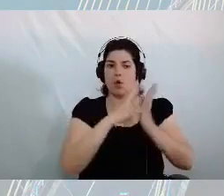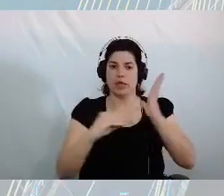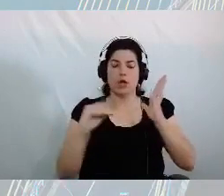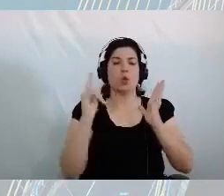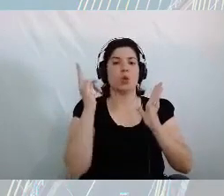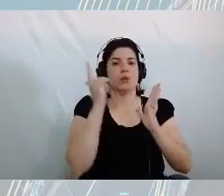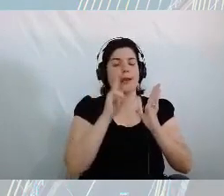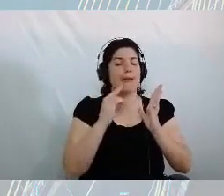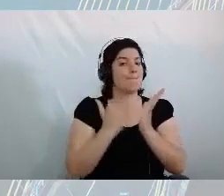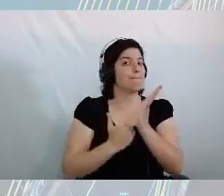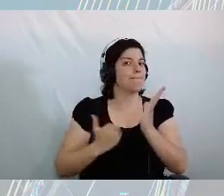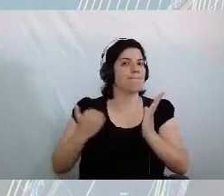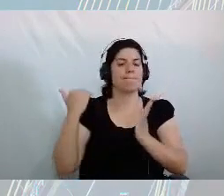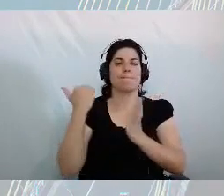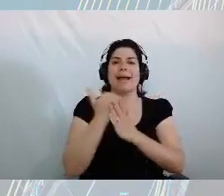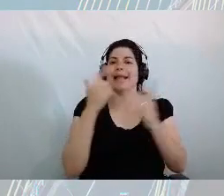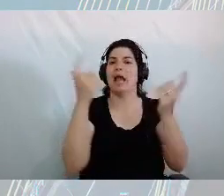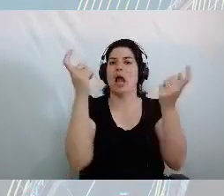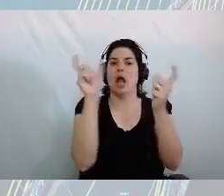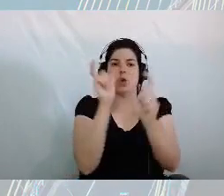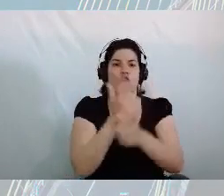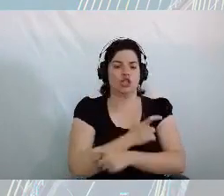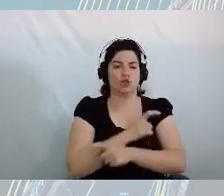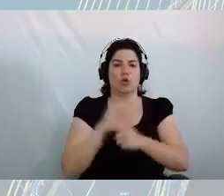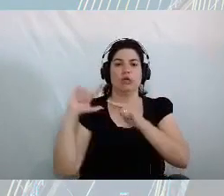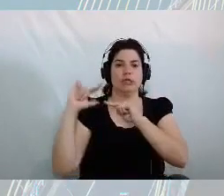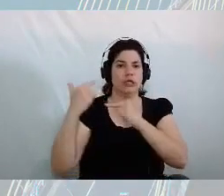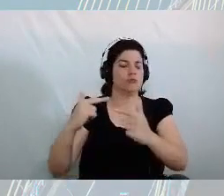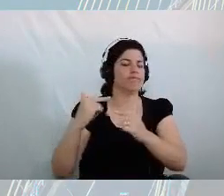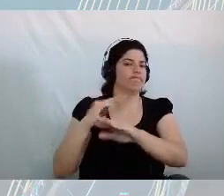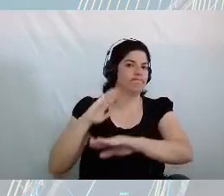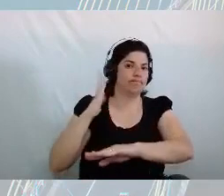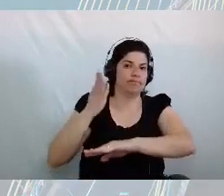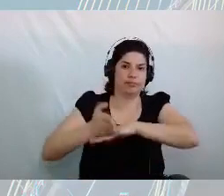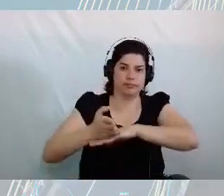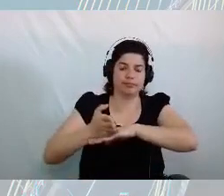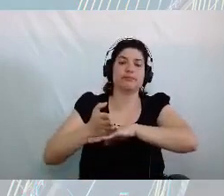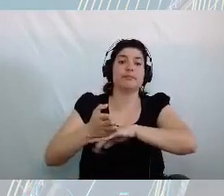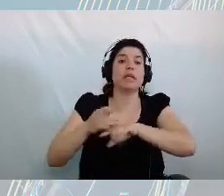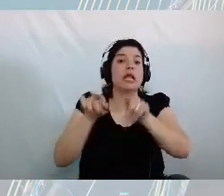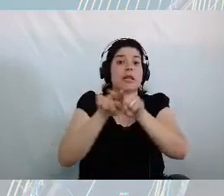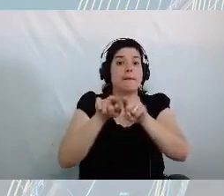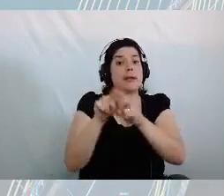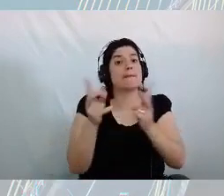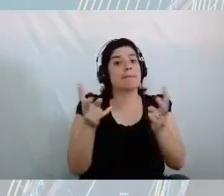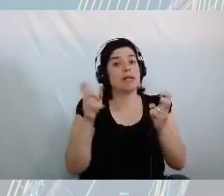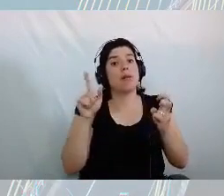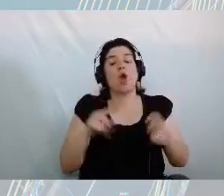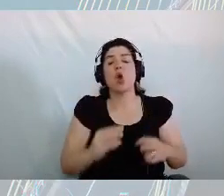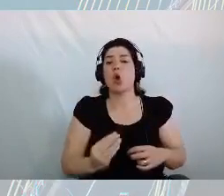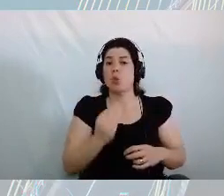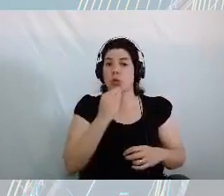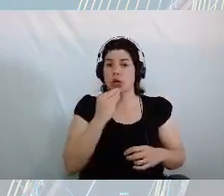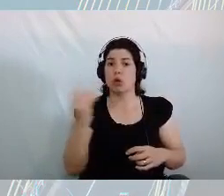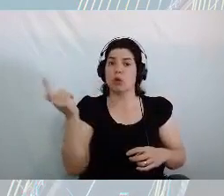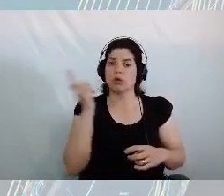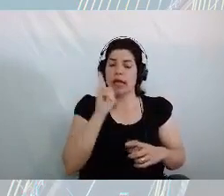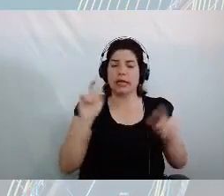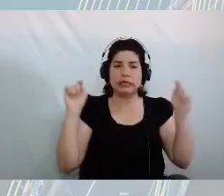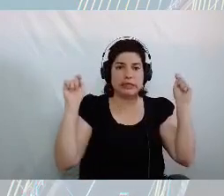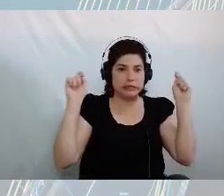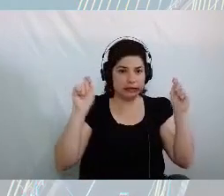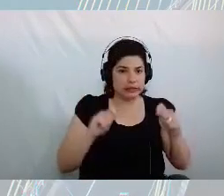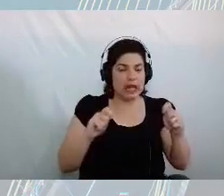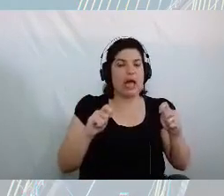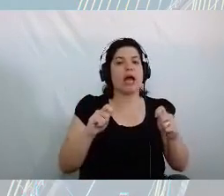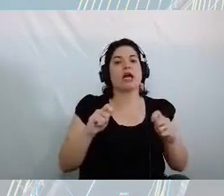dos algoritmos mais tradicionais, né? Bom, e a gente percebeu também que isso é uma grande oportunidade para a gente conseguir escalar Generative